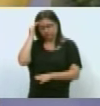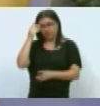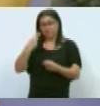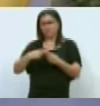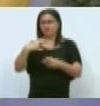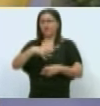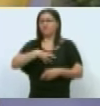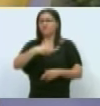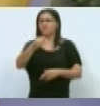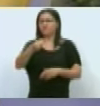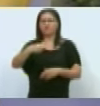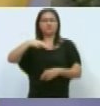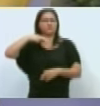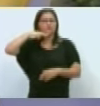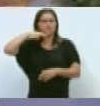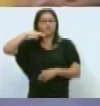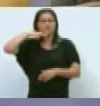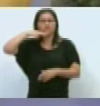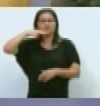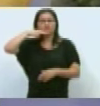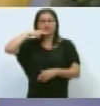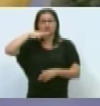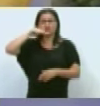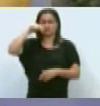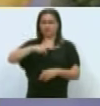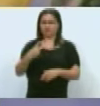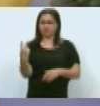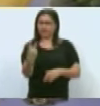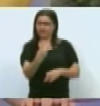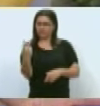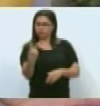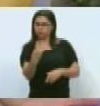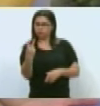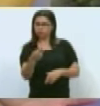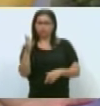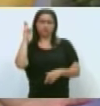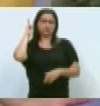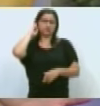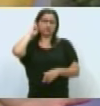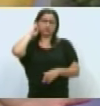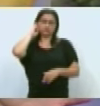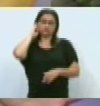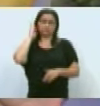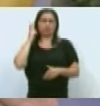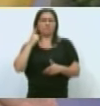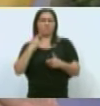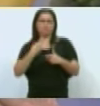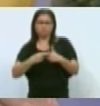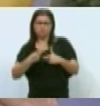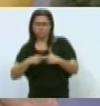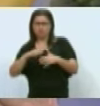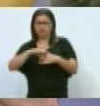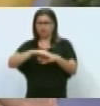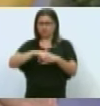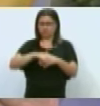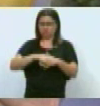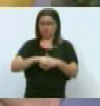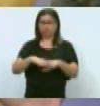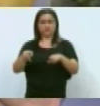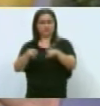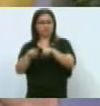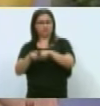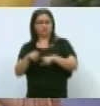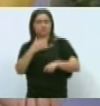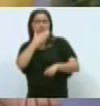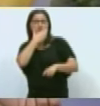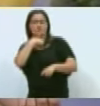gente, do neto. Sim. Da gente, né? Aqui o caso das duas é um caso congênito, você me disse, né? Congênito. Pai também é. O pai